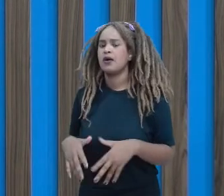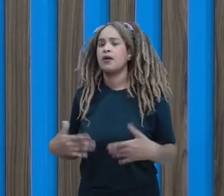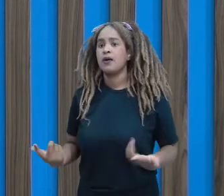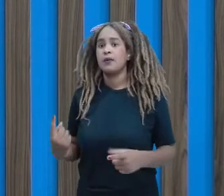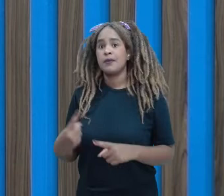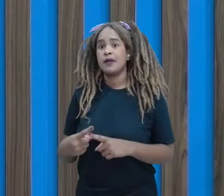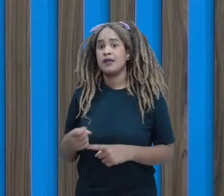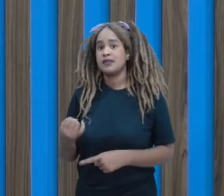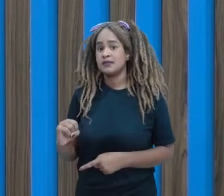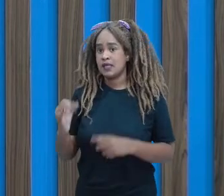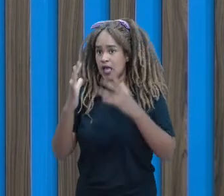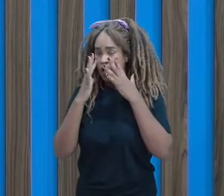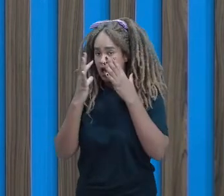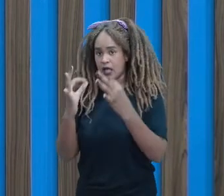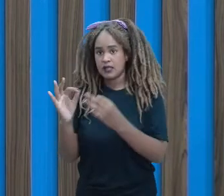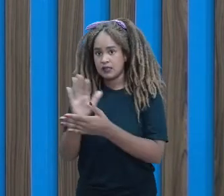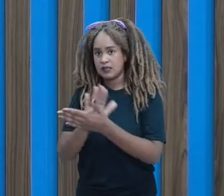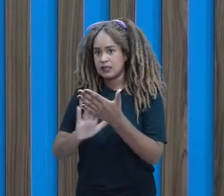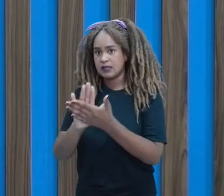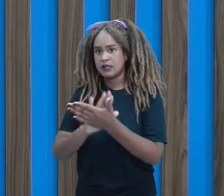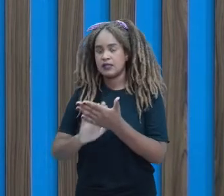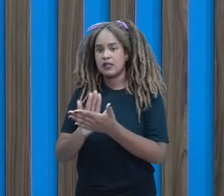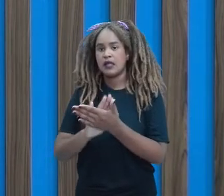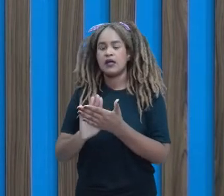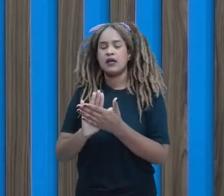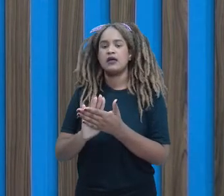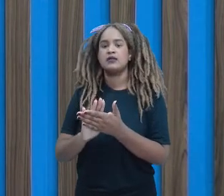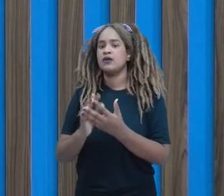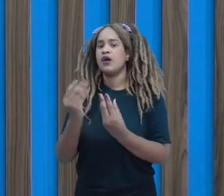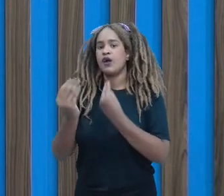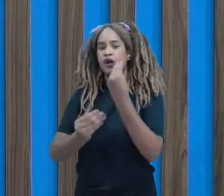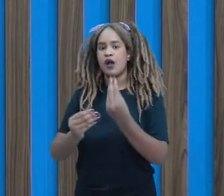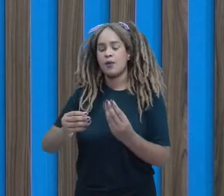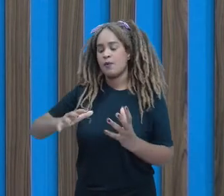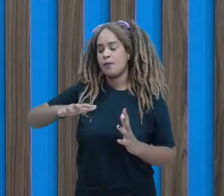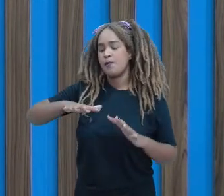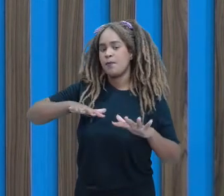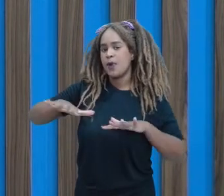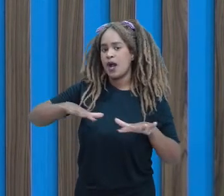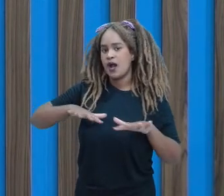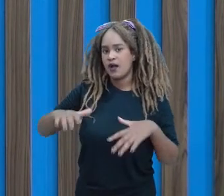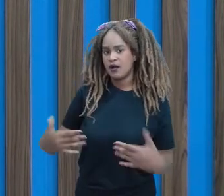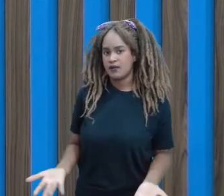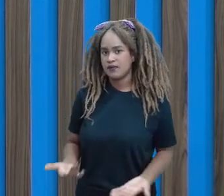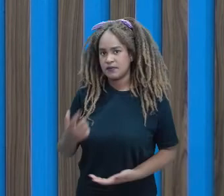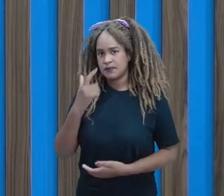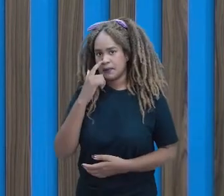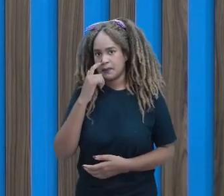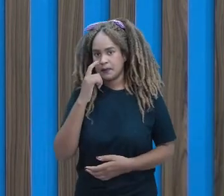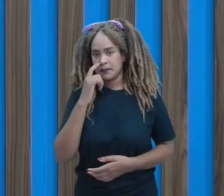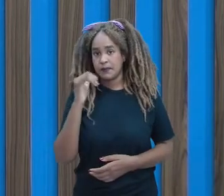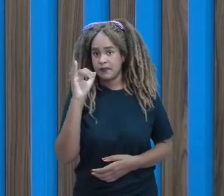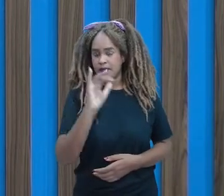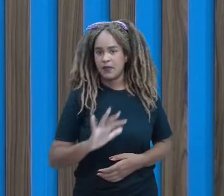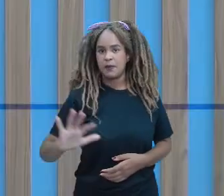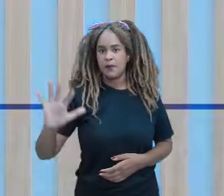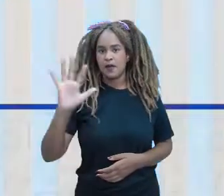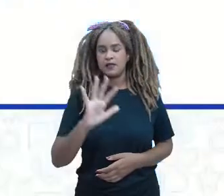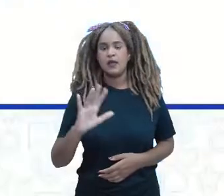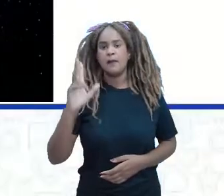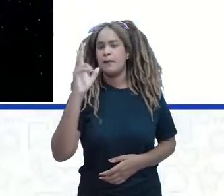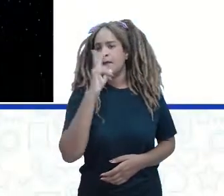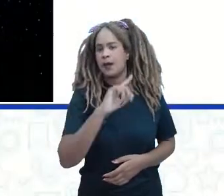a gente não prestar atenção, né, em todo esse movimento, que a gente olha aí, ó, veja essa imagem, a gente olha como se fosse